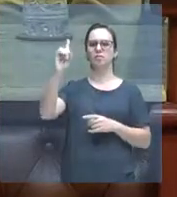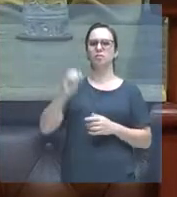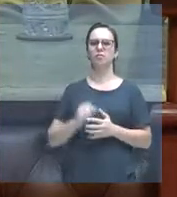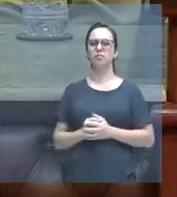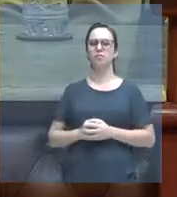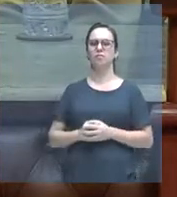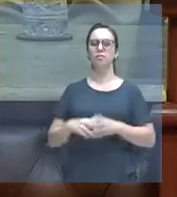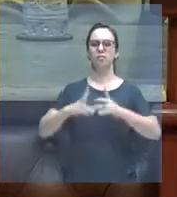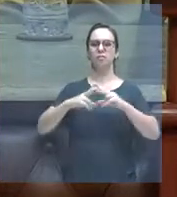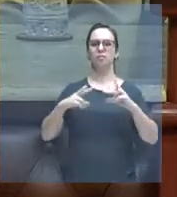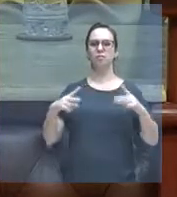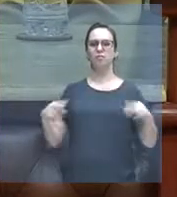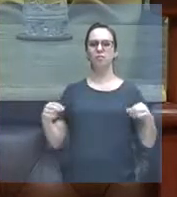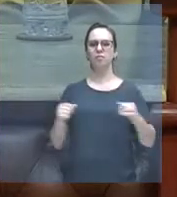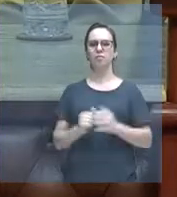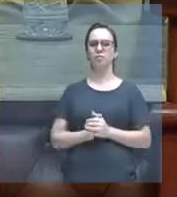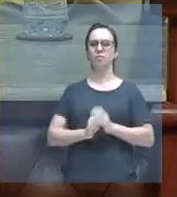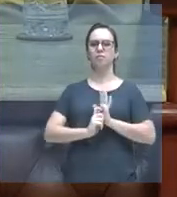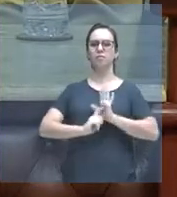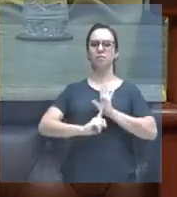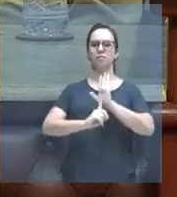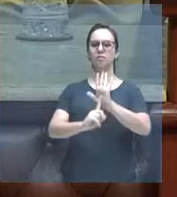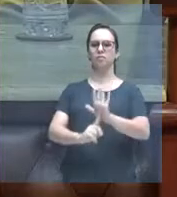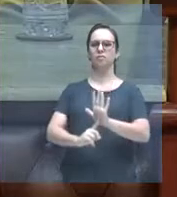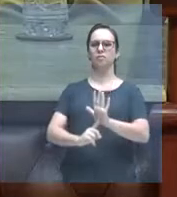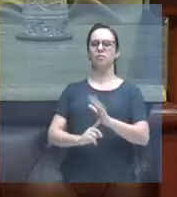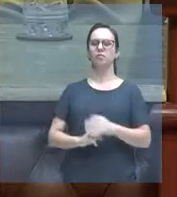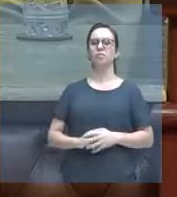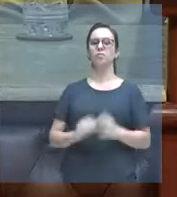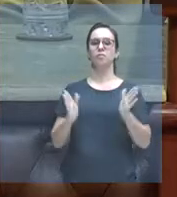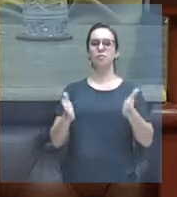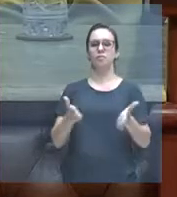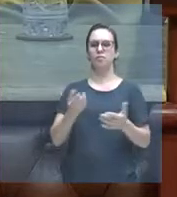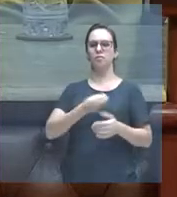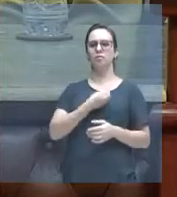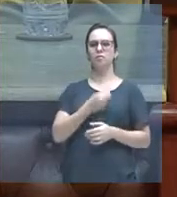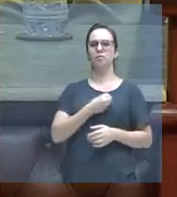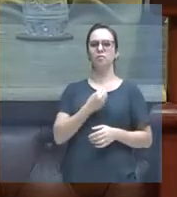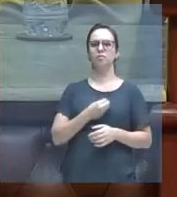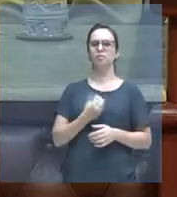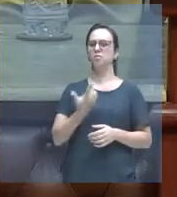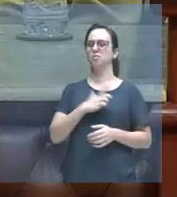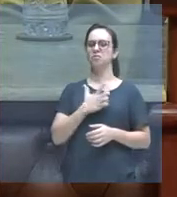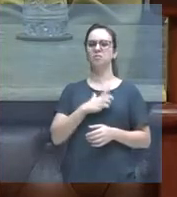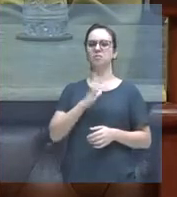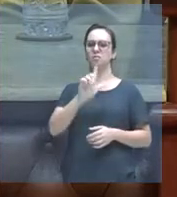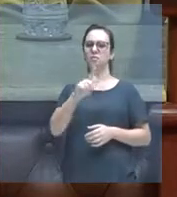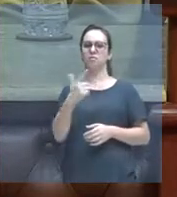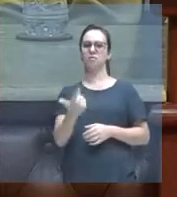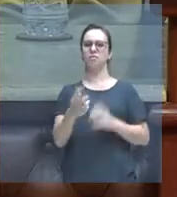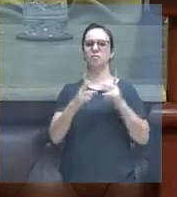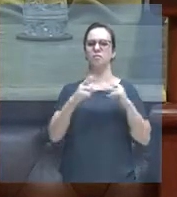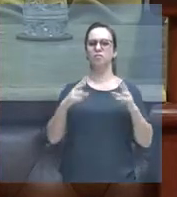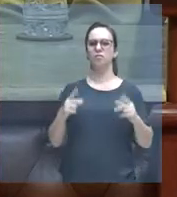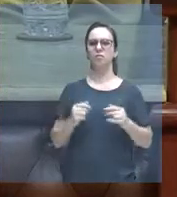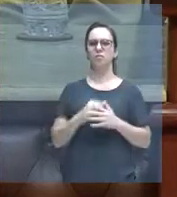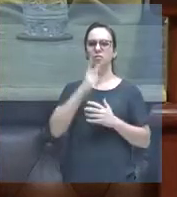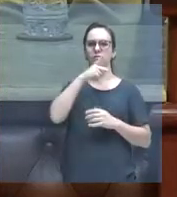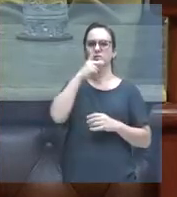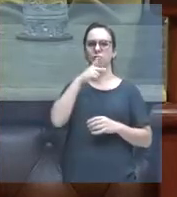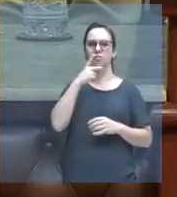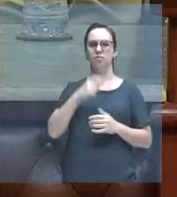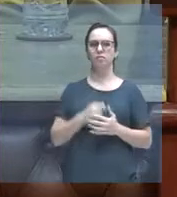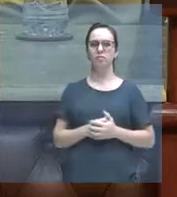alguma coisa que representasse esse momento. E eu não tenho outra coisa a dizer, senão essa questão